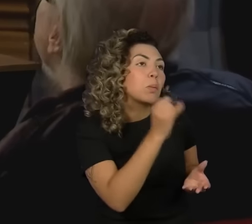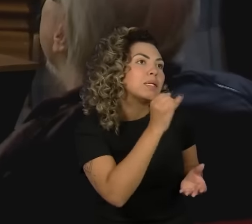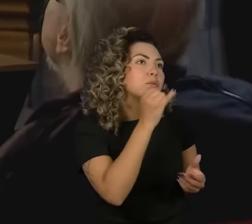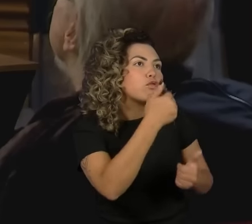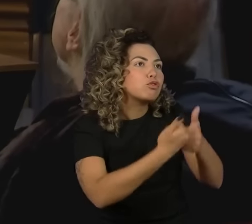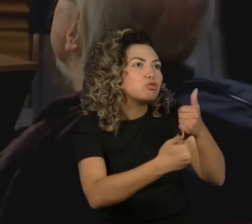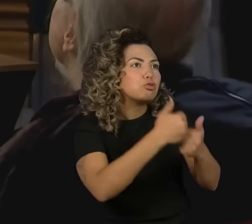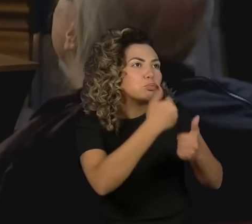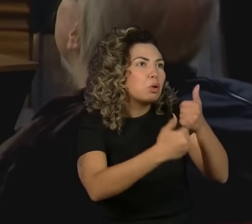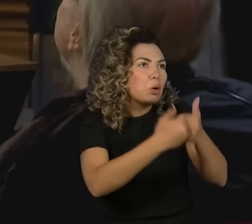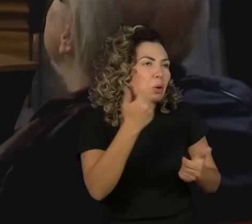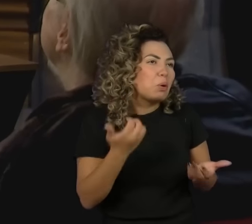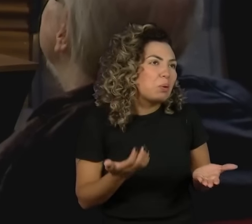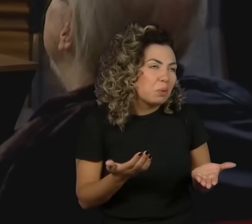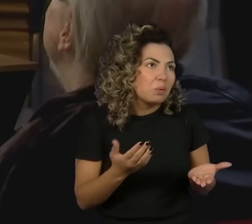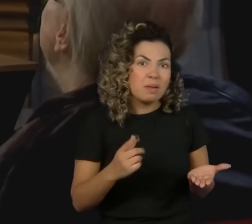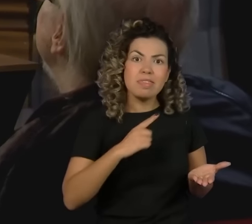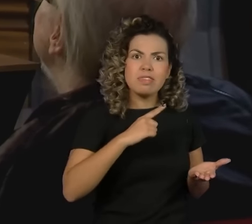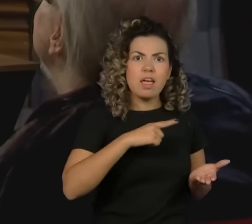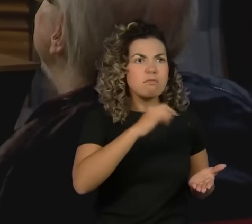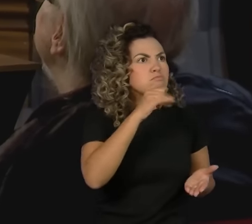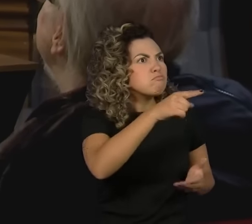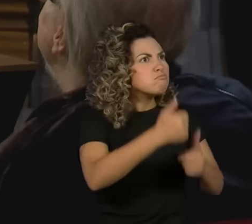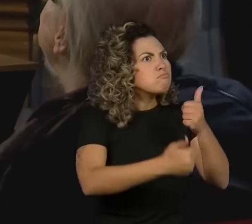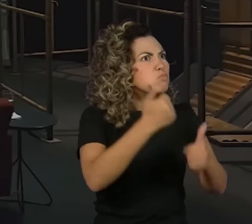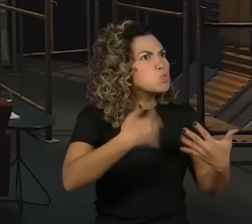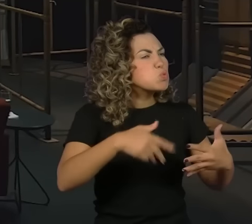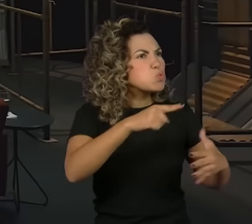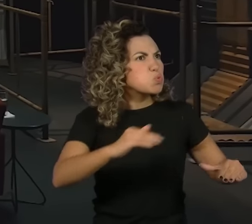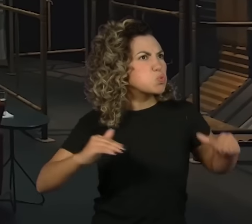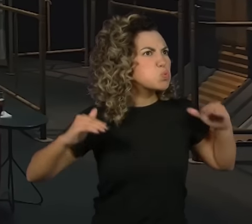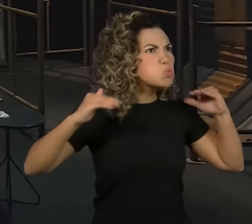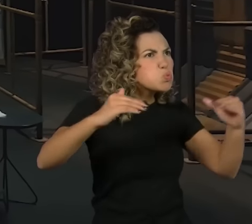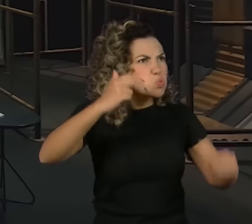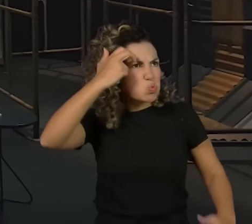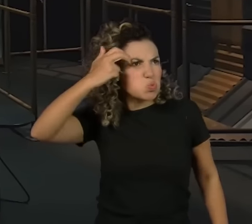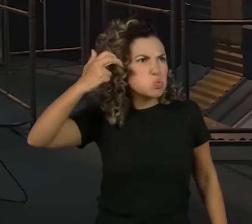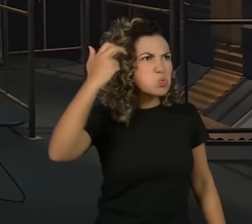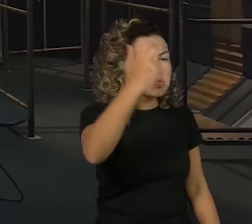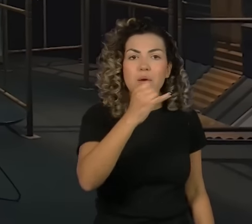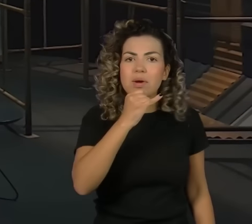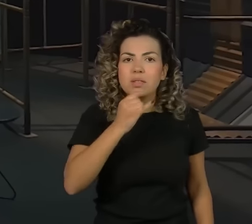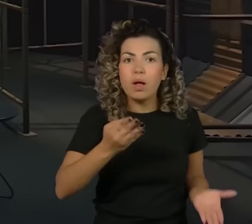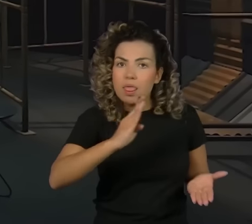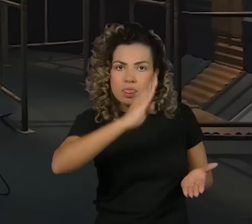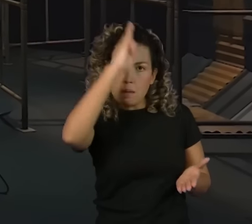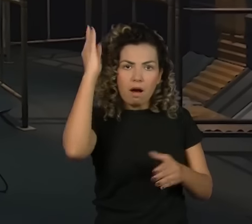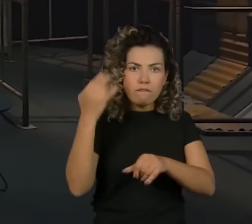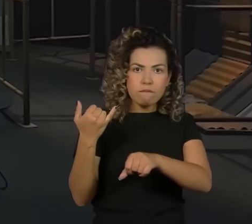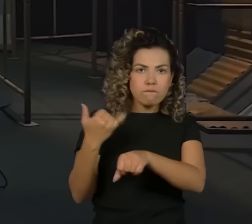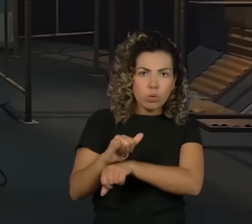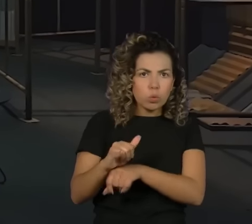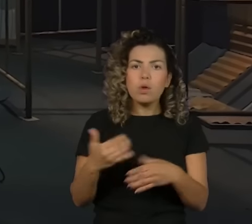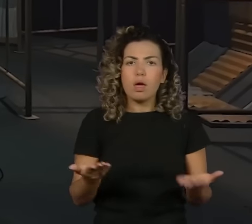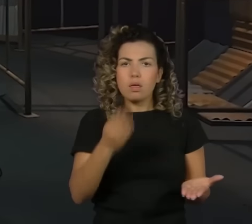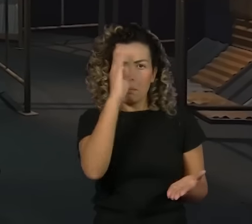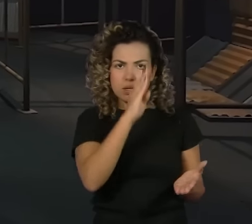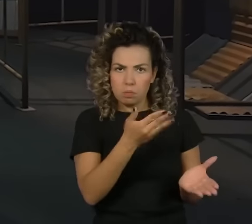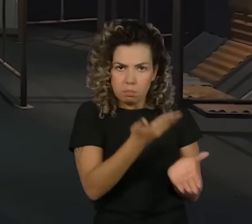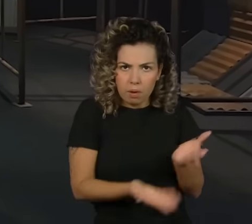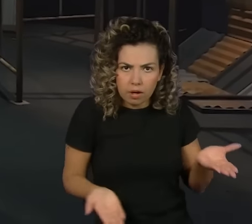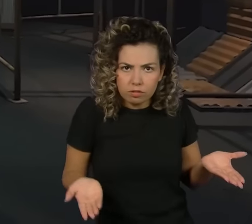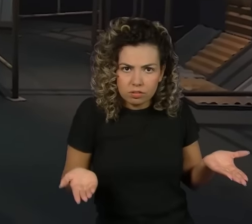essa necessidade, né, de gênios. Aí quando o Neymar não joga, o Brasil não joga. Não é isso que